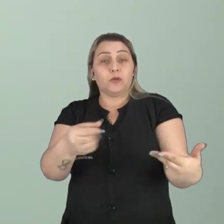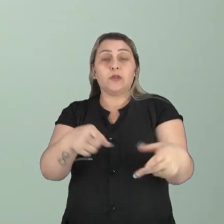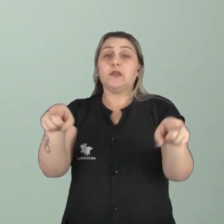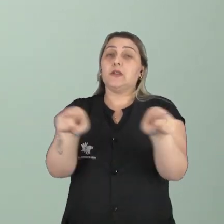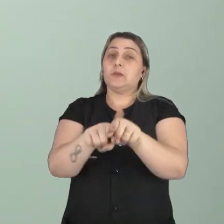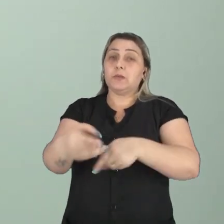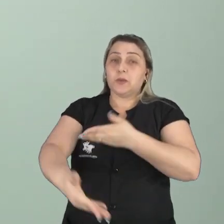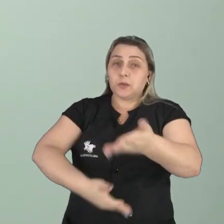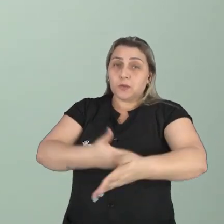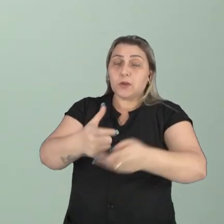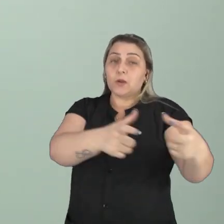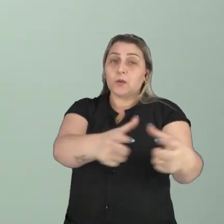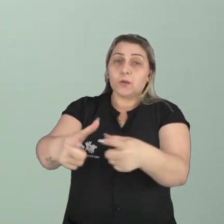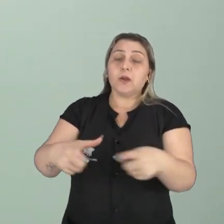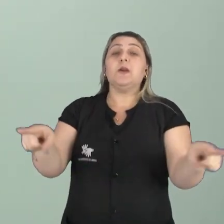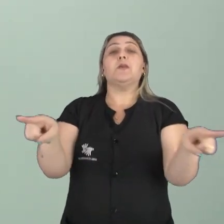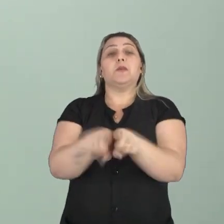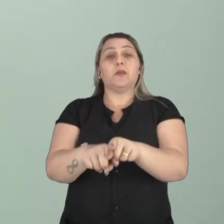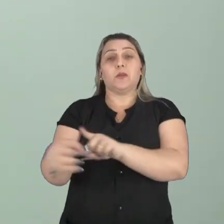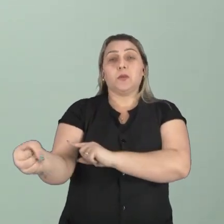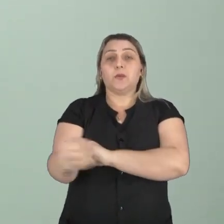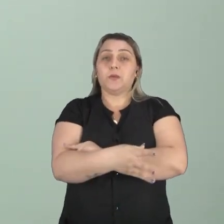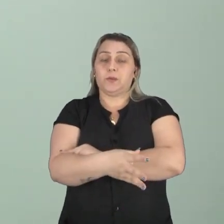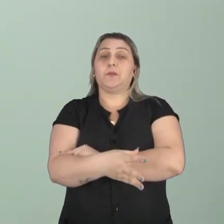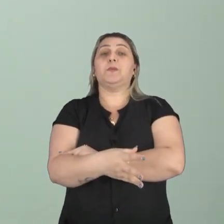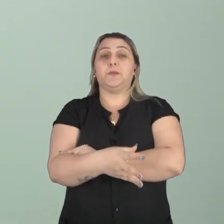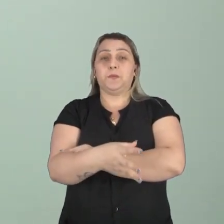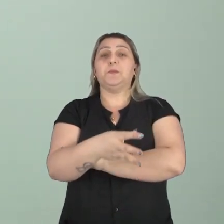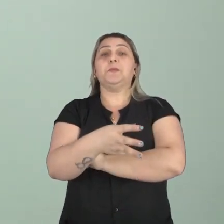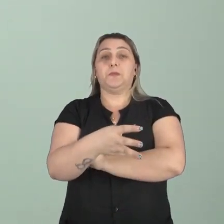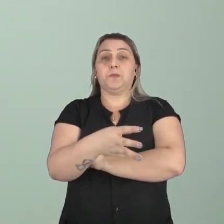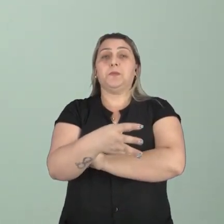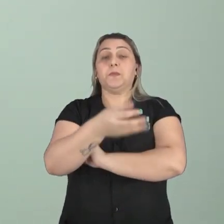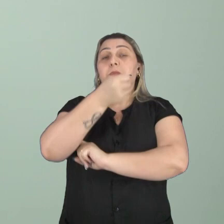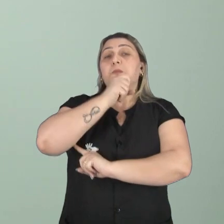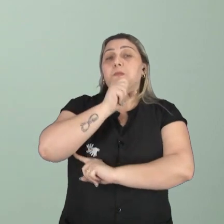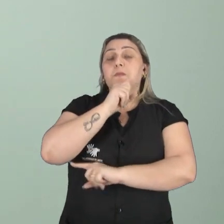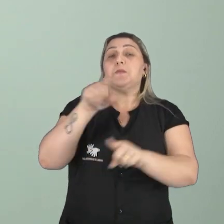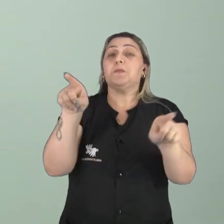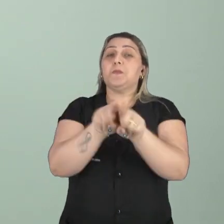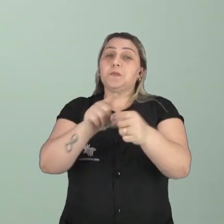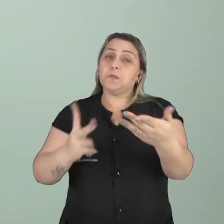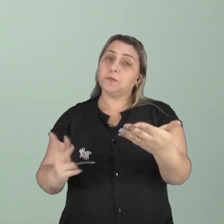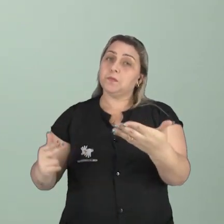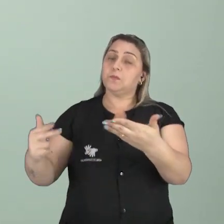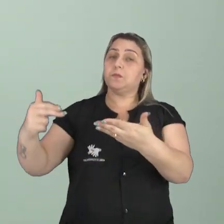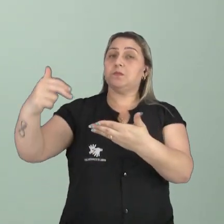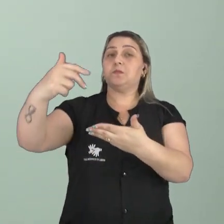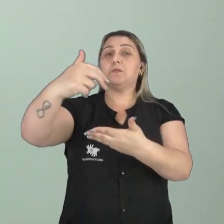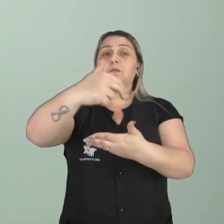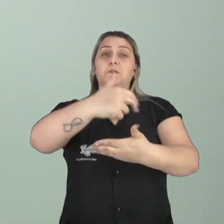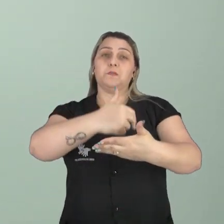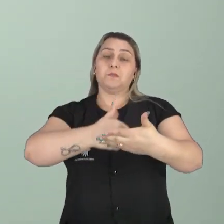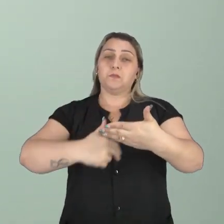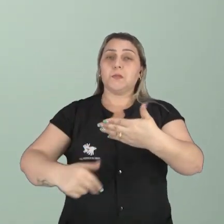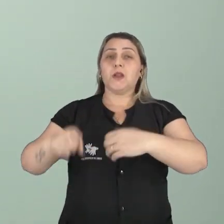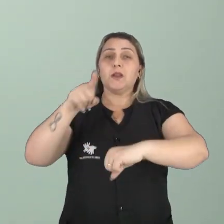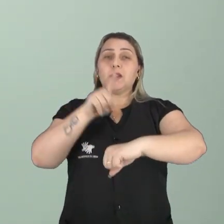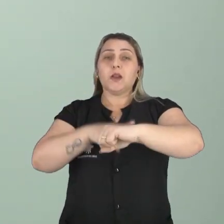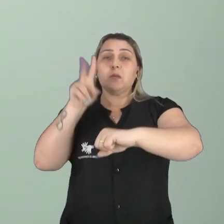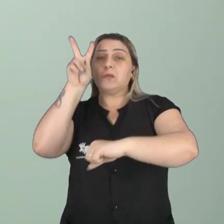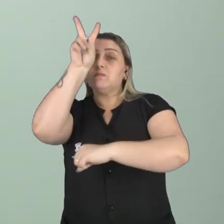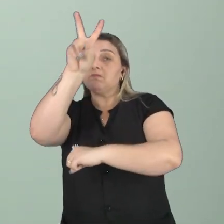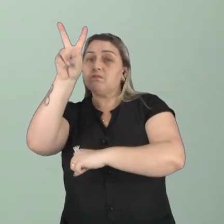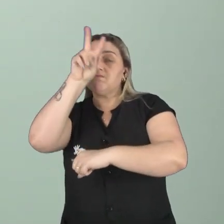ali compartilhando espaço com as coisas velhas. Então tudo isso faz parte de recortes, pedaços de tempo